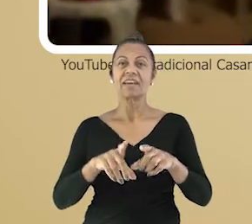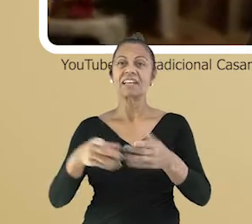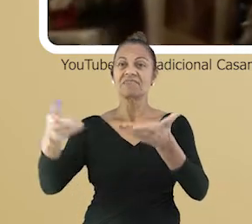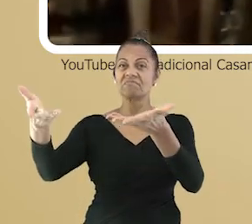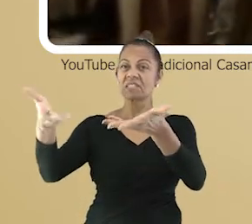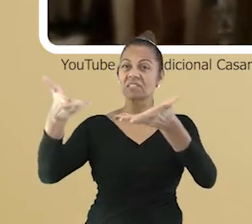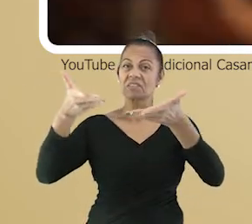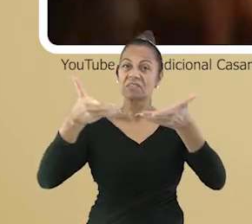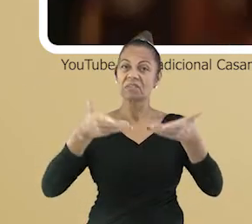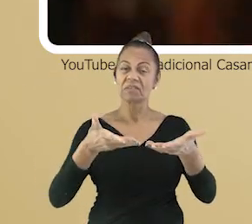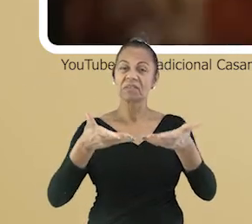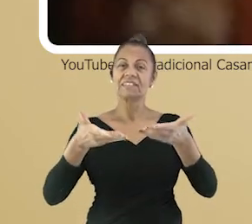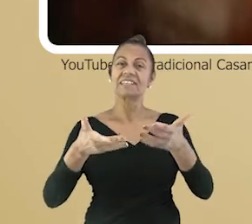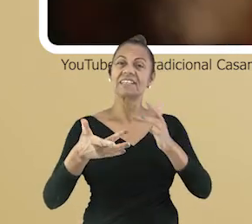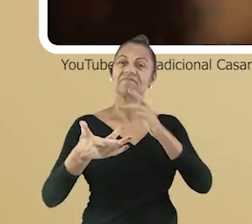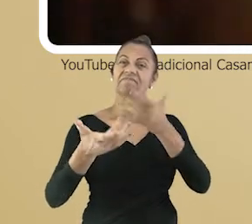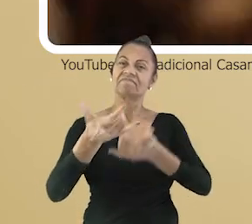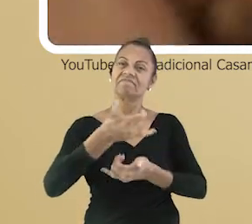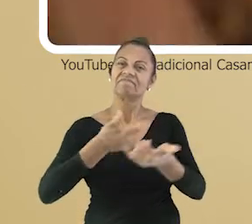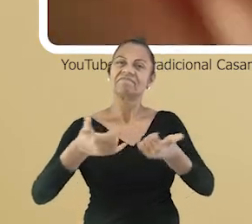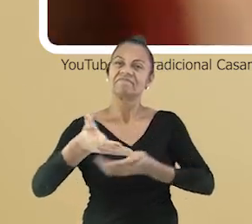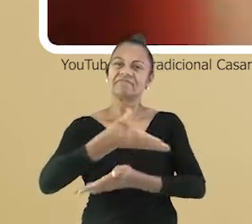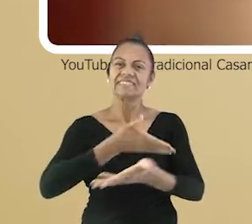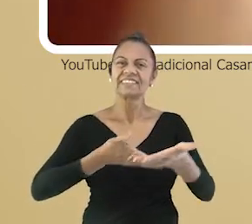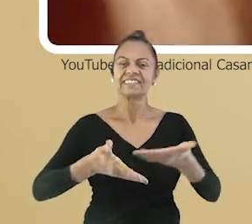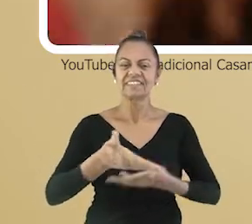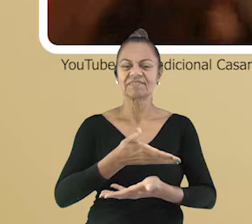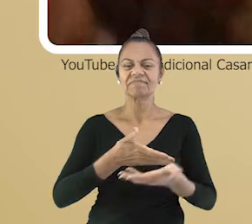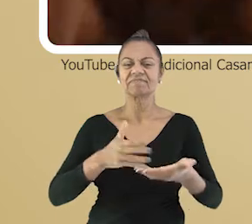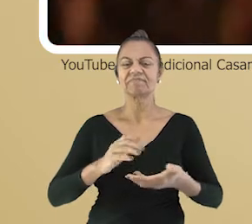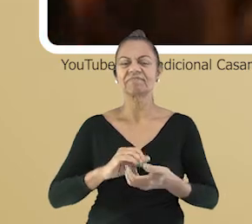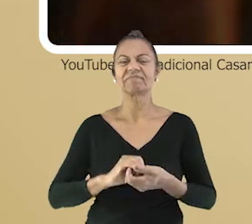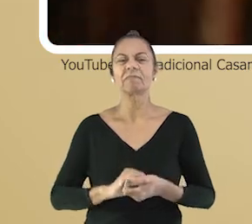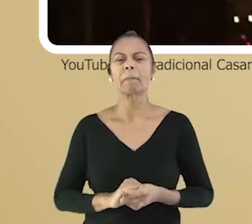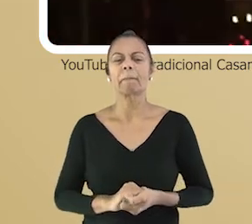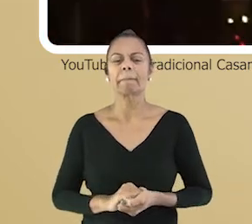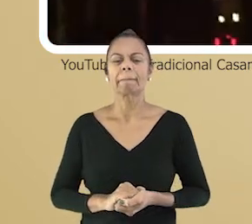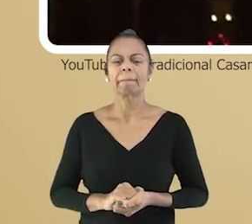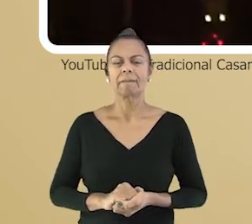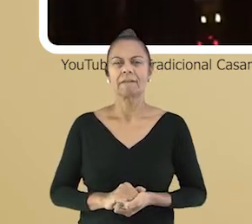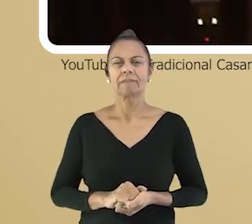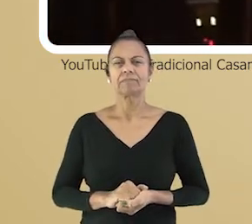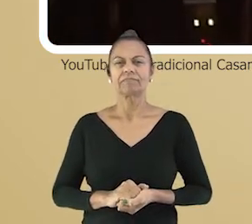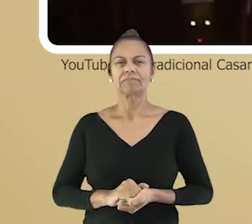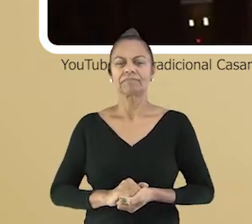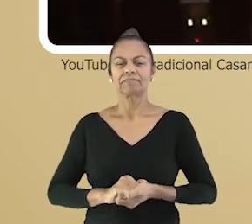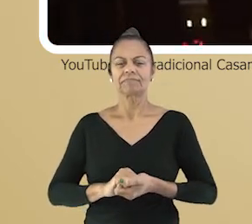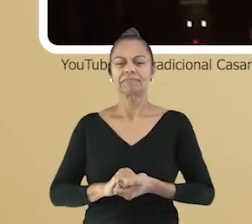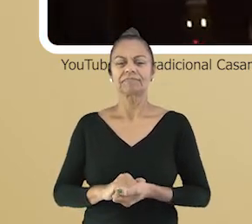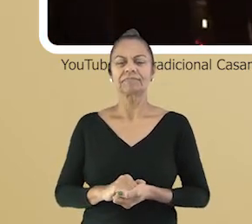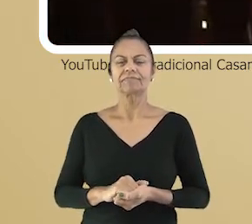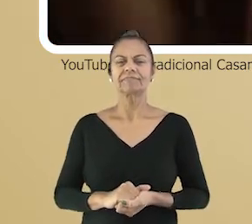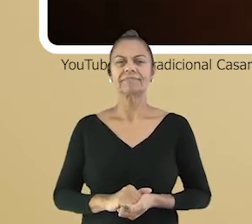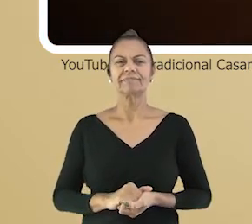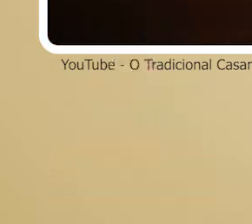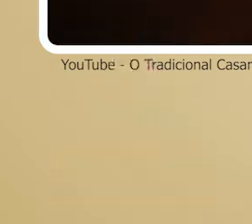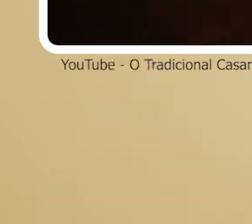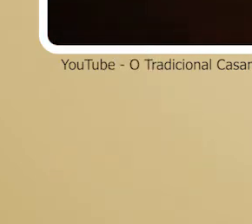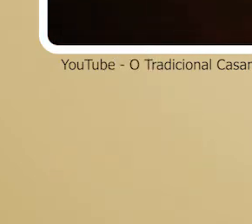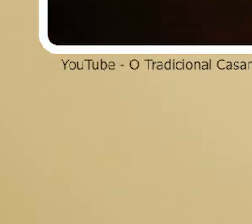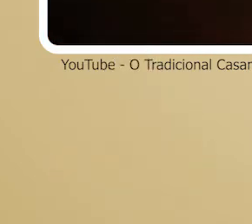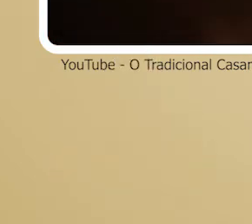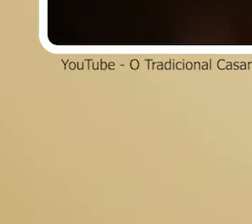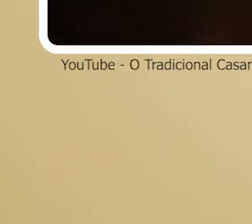vivem intensamente essas festas. Participam de tudo, cantando, dançando, quebrando louça